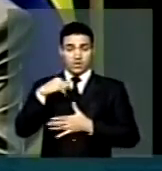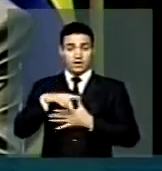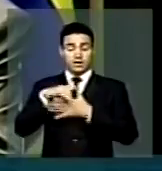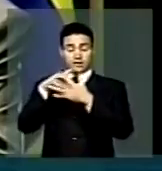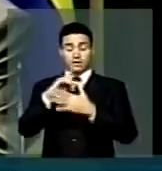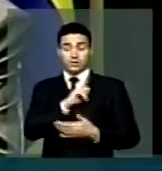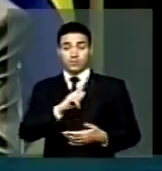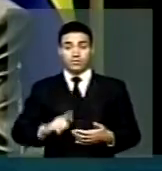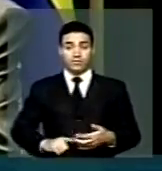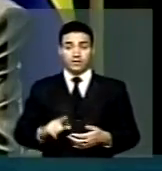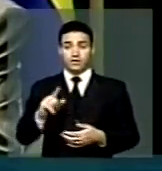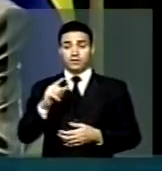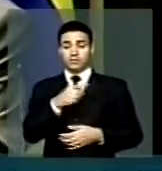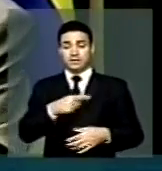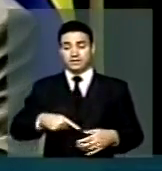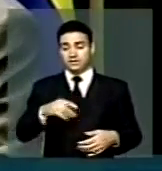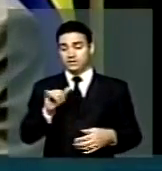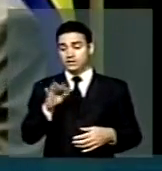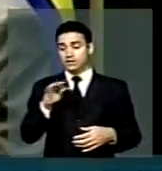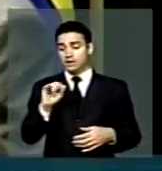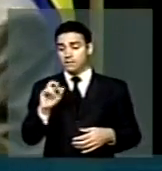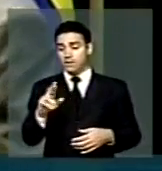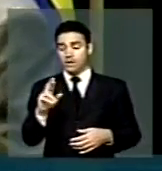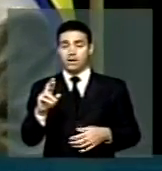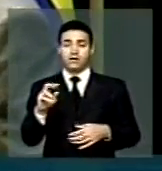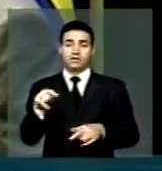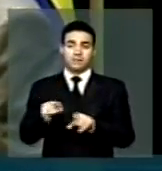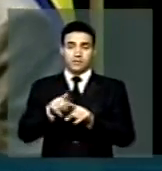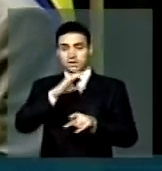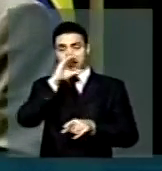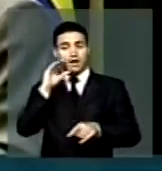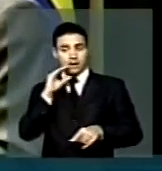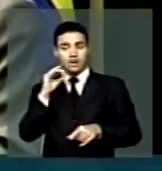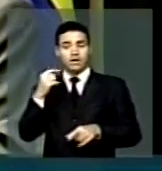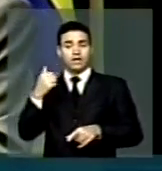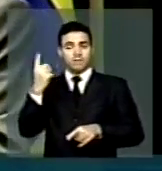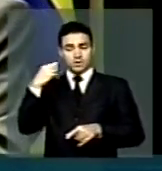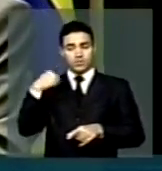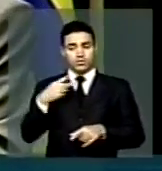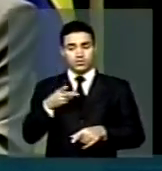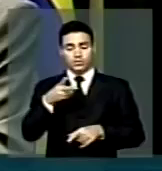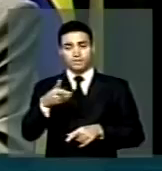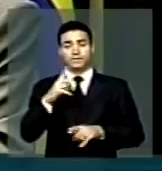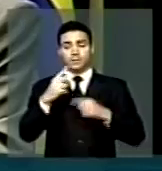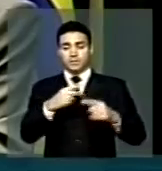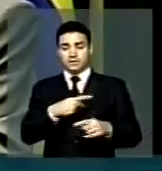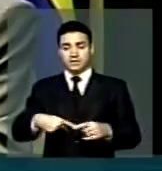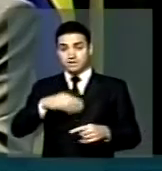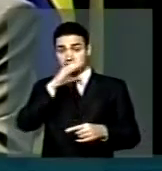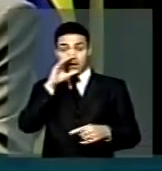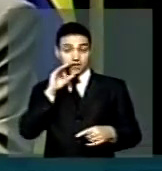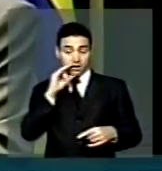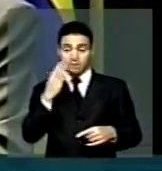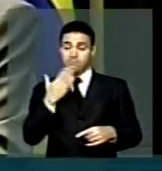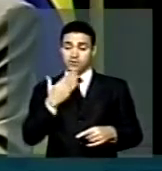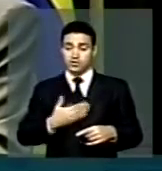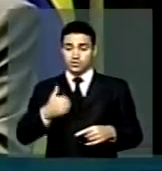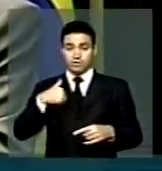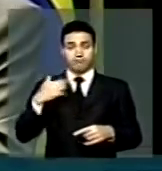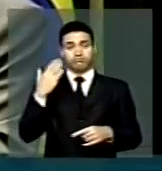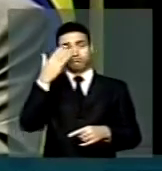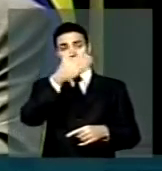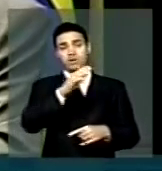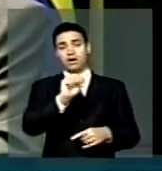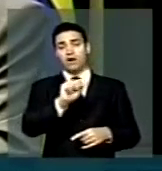sido designado pelo presidente Itamar Franco e mantido pelo presidente Sarney, o dia que pela manhã o presidente Sarney me pediu que fosse ao Palácio